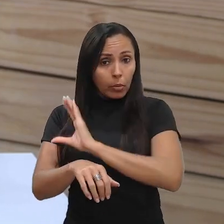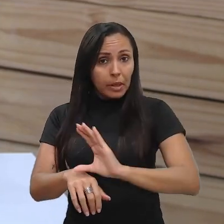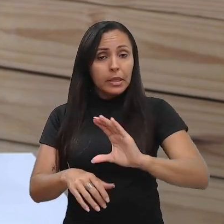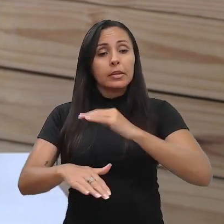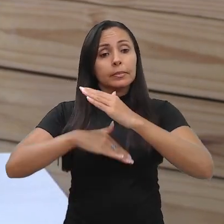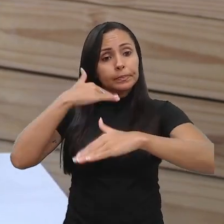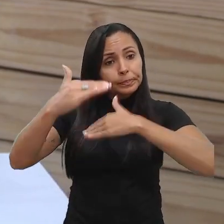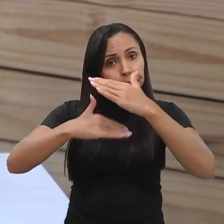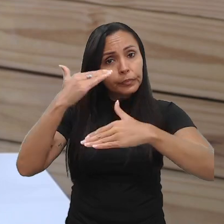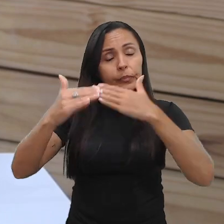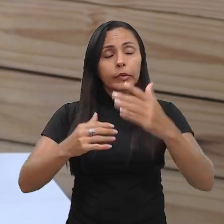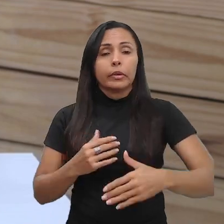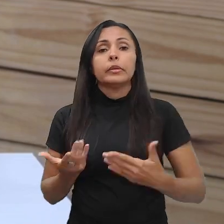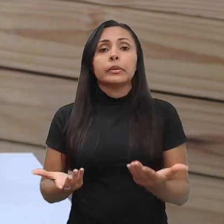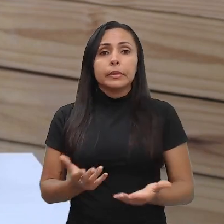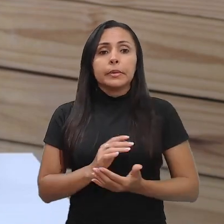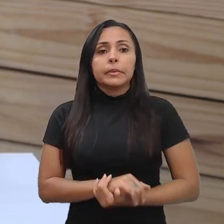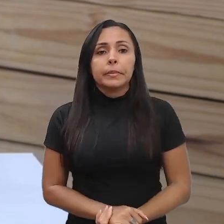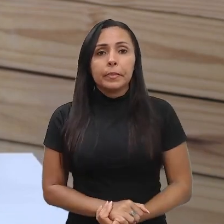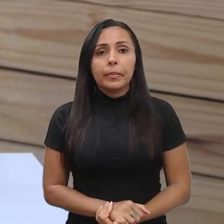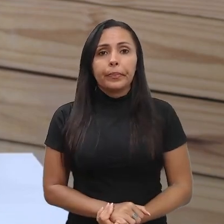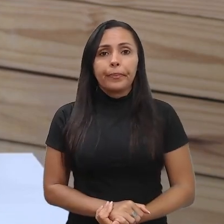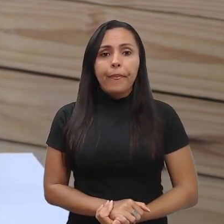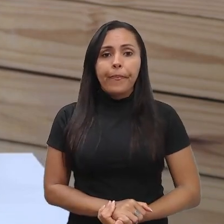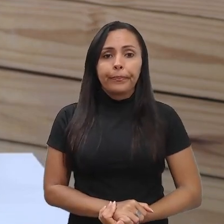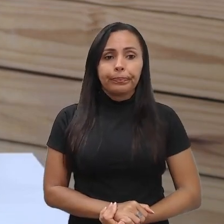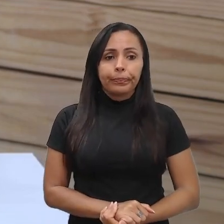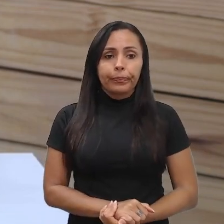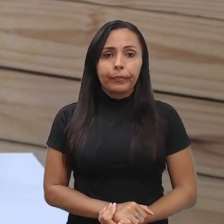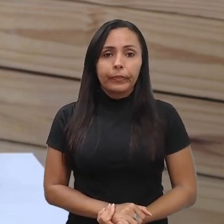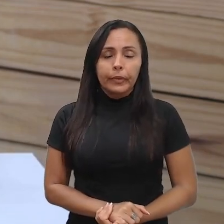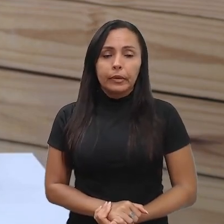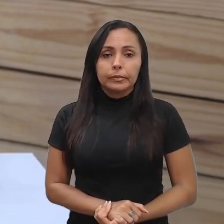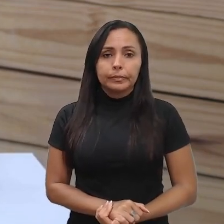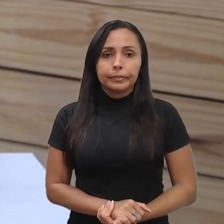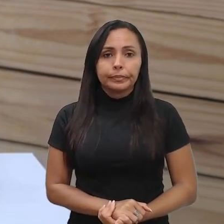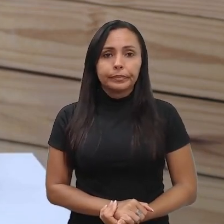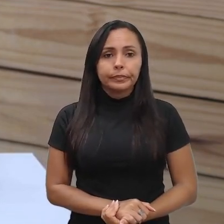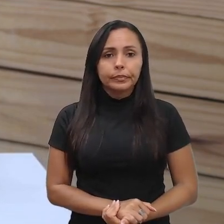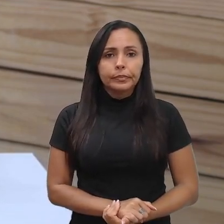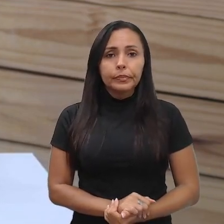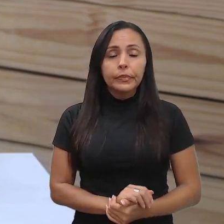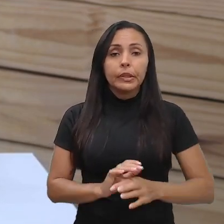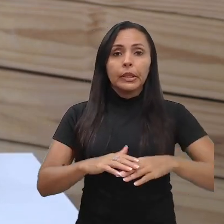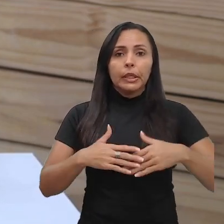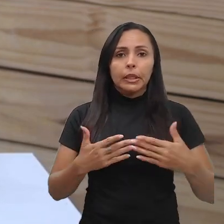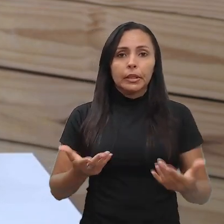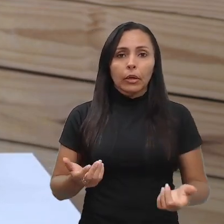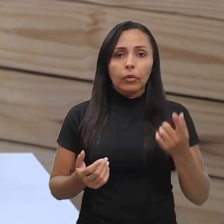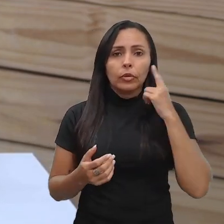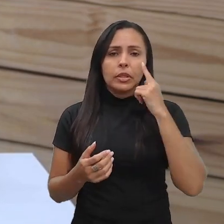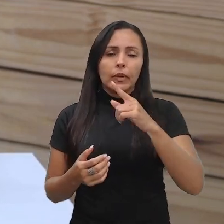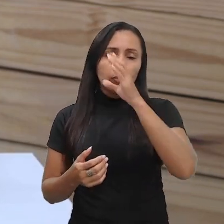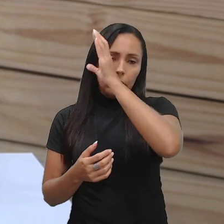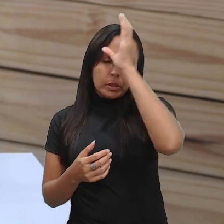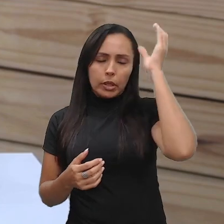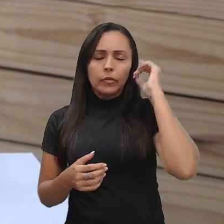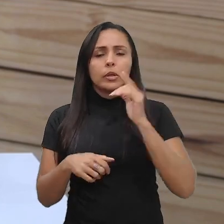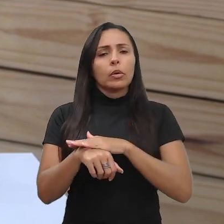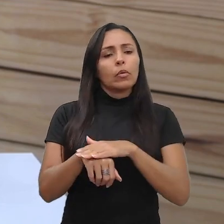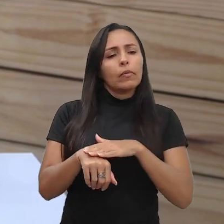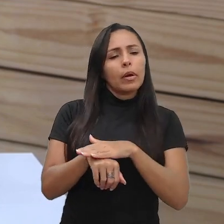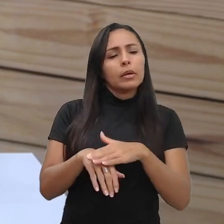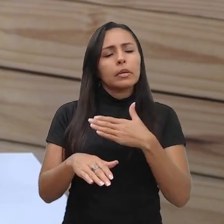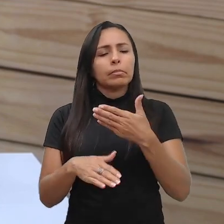Se você não tem aptidão, você pode desenvolver a competência. É só estudar e praticar. Então, assim, você vai lá no cliente, você conversa com